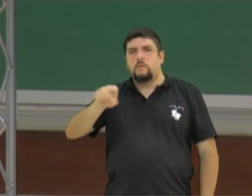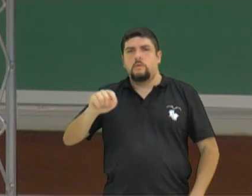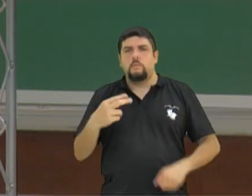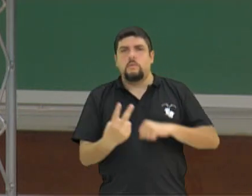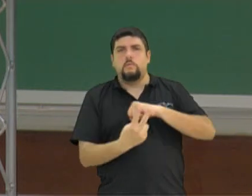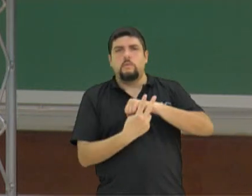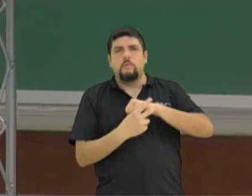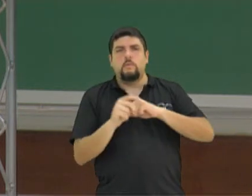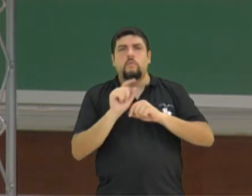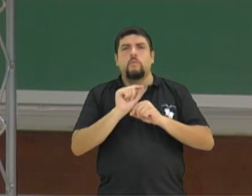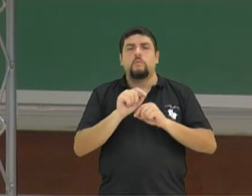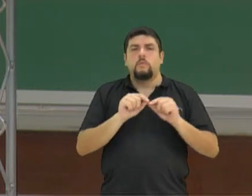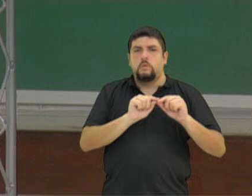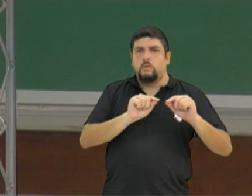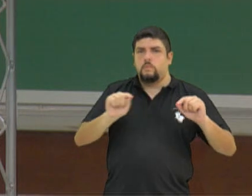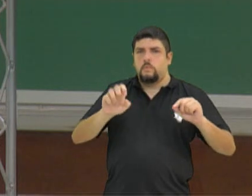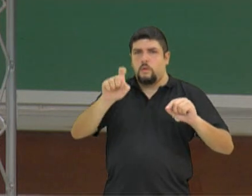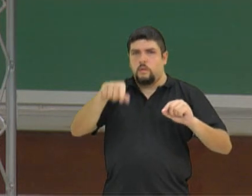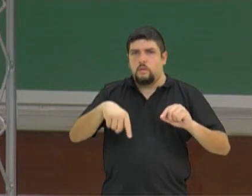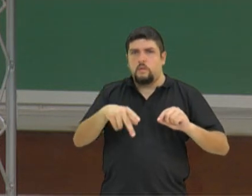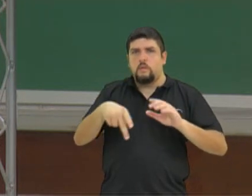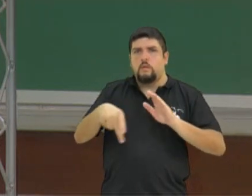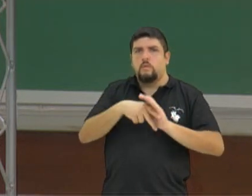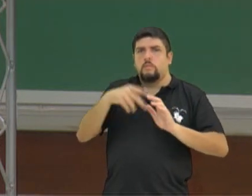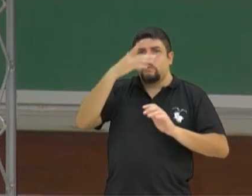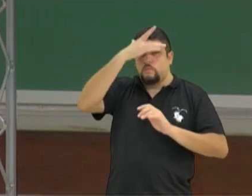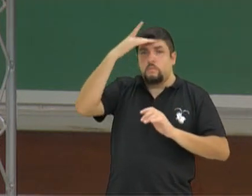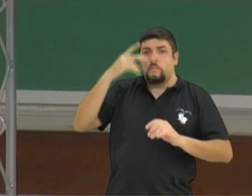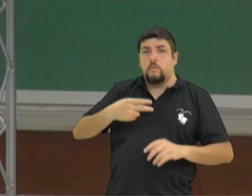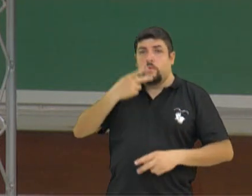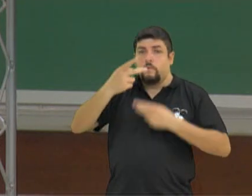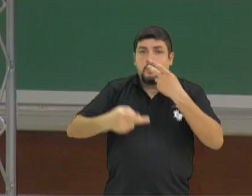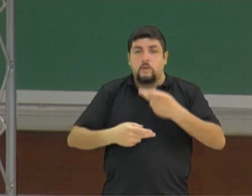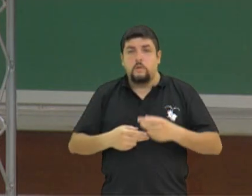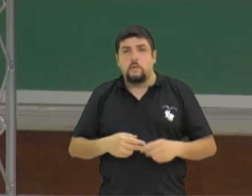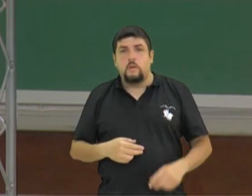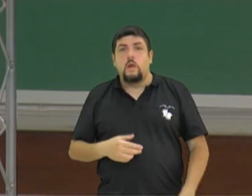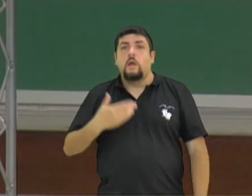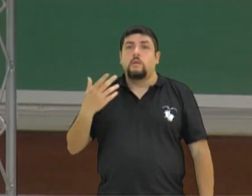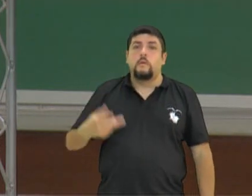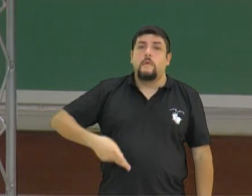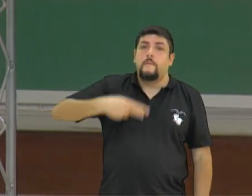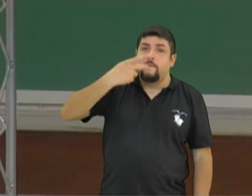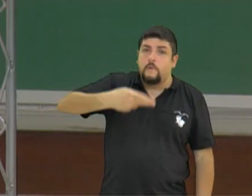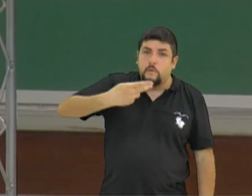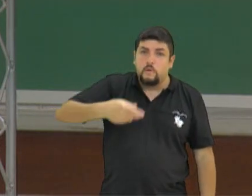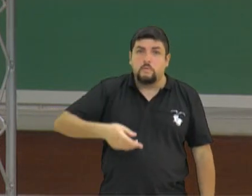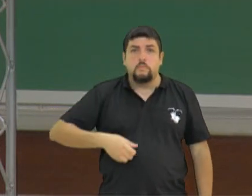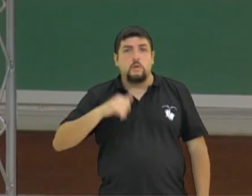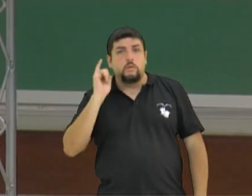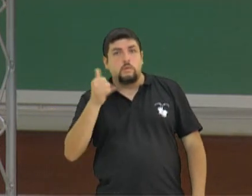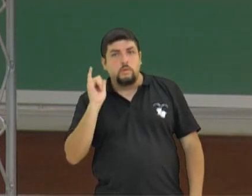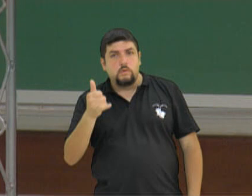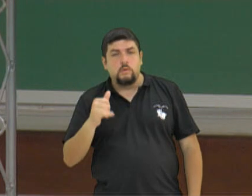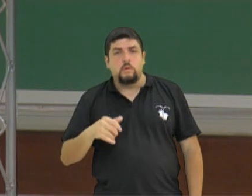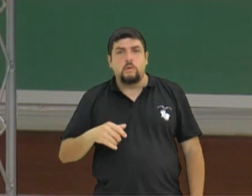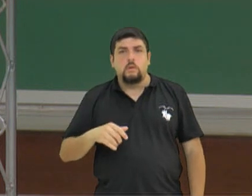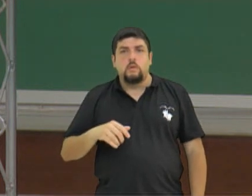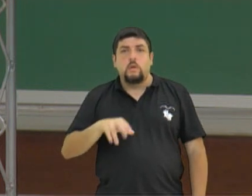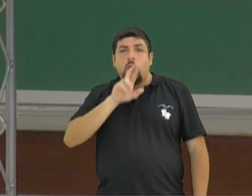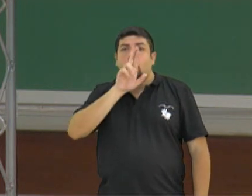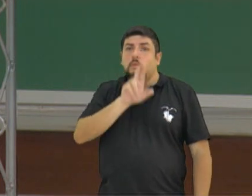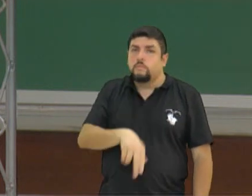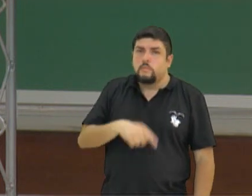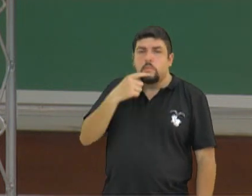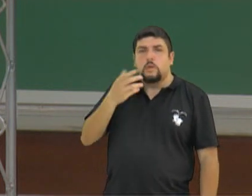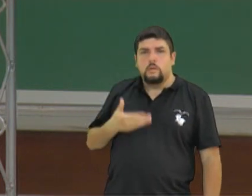de enunciar que alguém vai dizer algo, né? Então, dizer, falar, anunciar, afirmar, são alguns